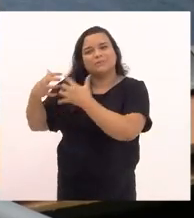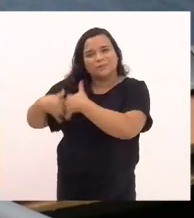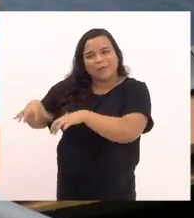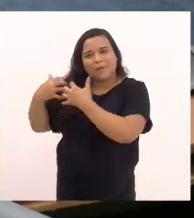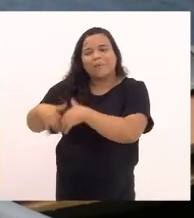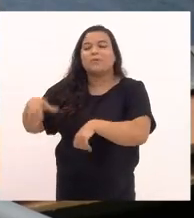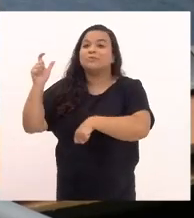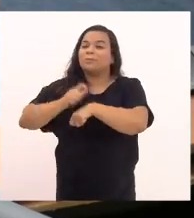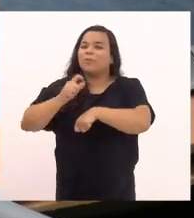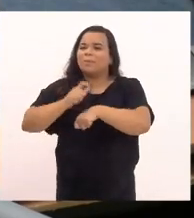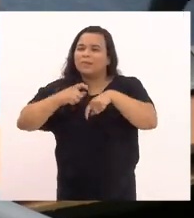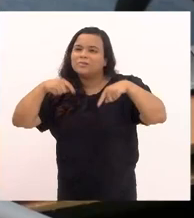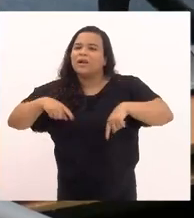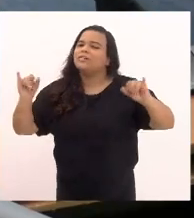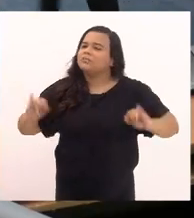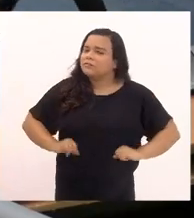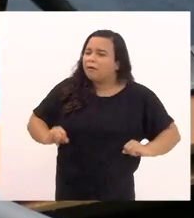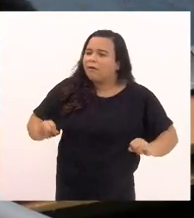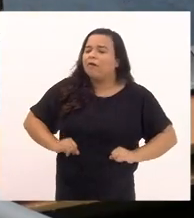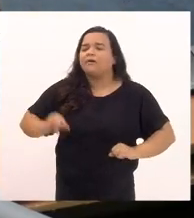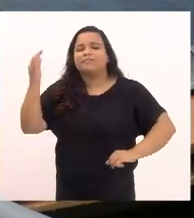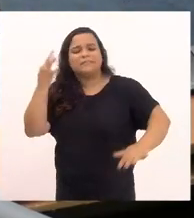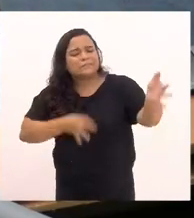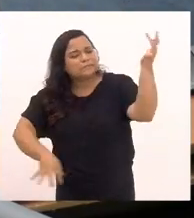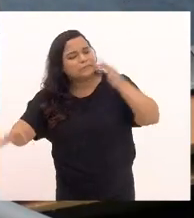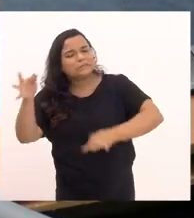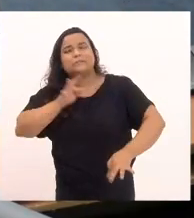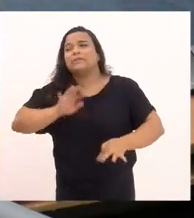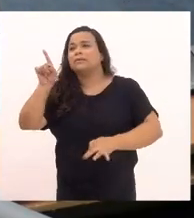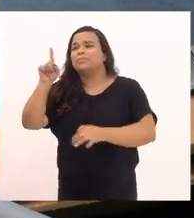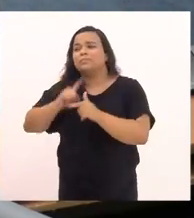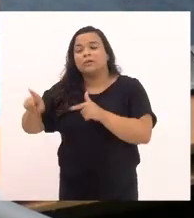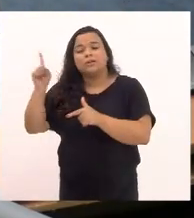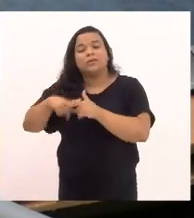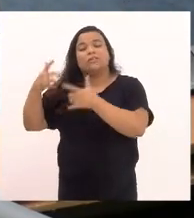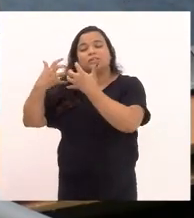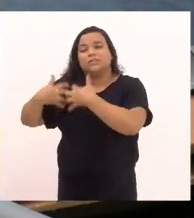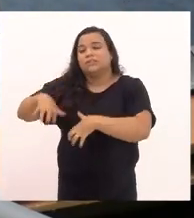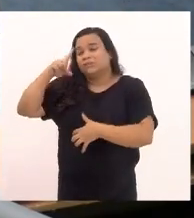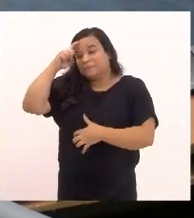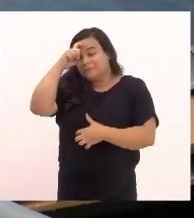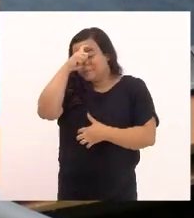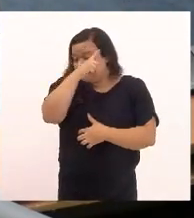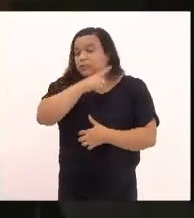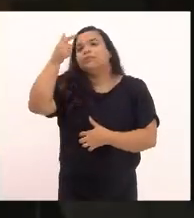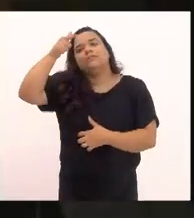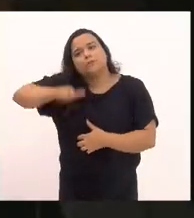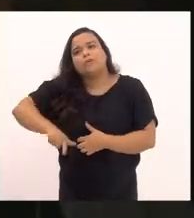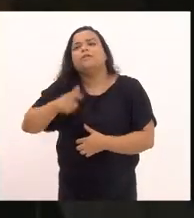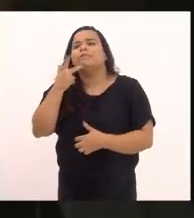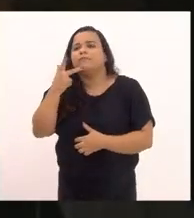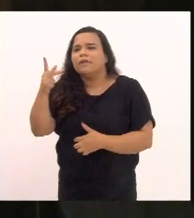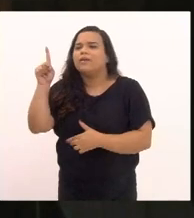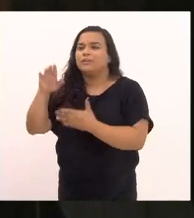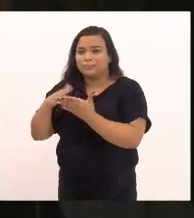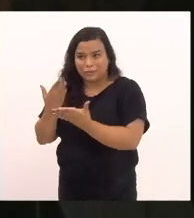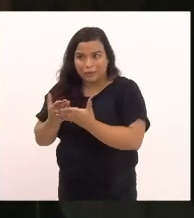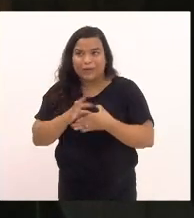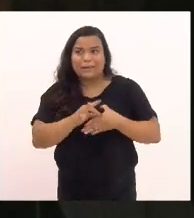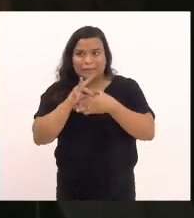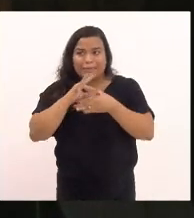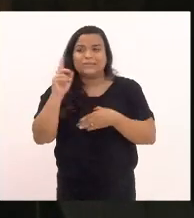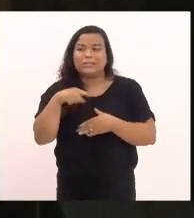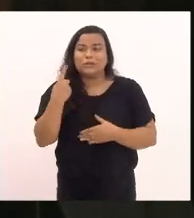nesse momento de tanto sofrimento, de tanta dor que aquela cidade está passando. Reitero o que eu falei no Colégio de Líderes,